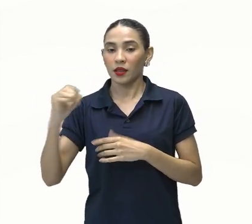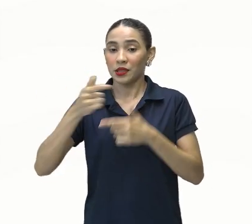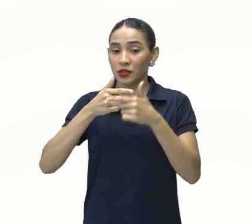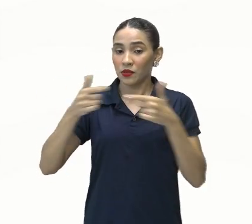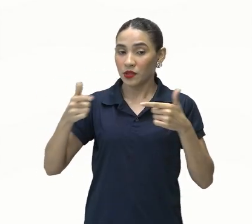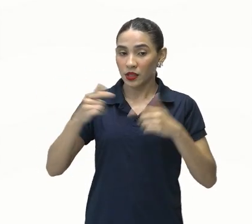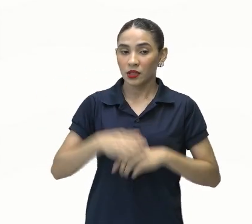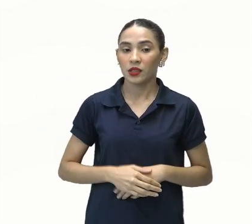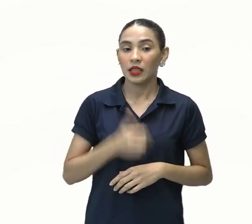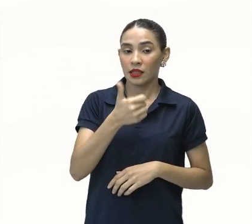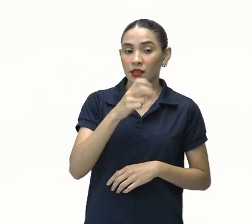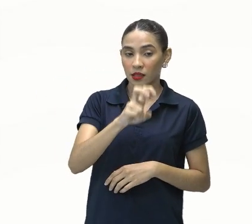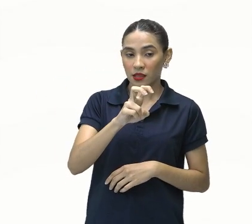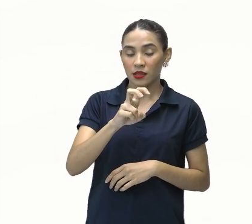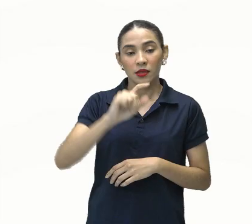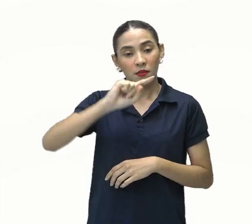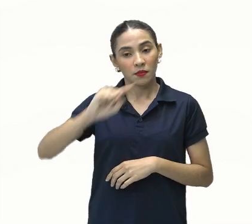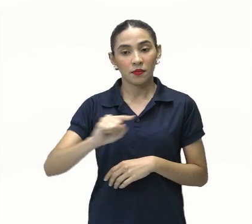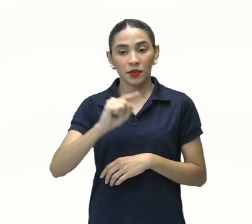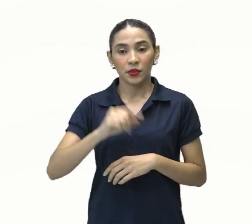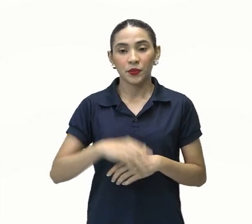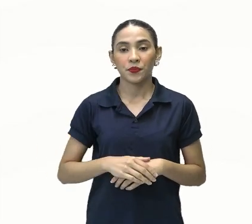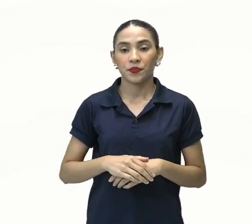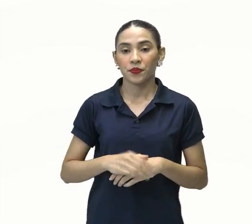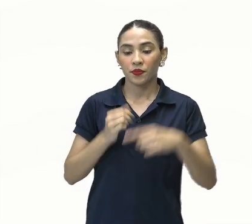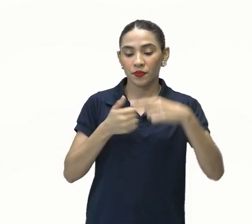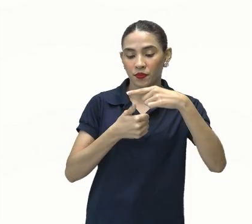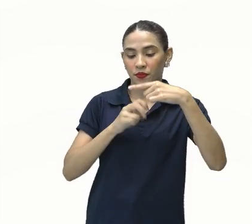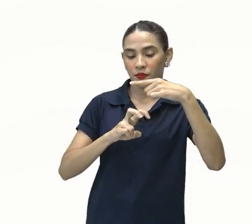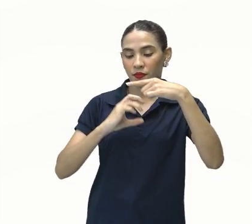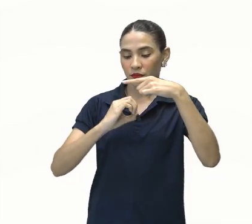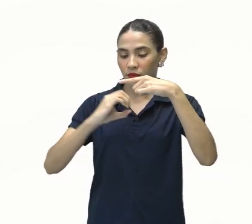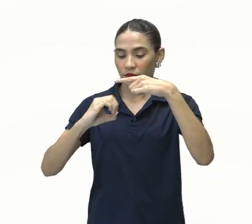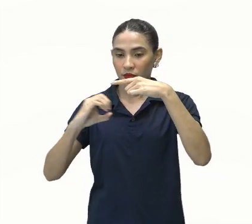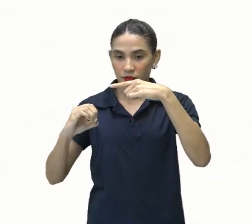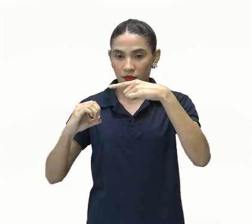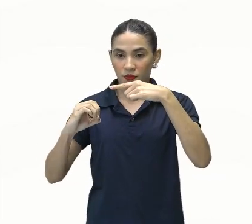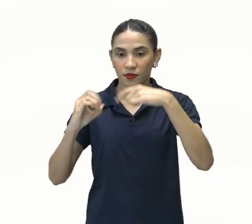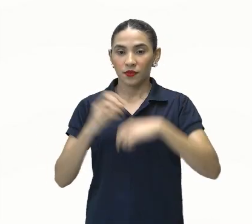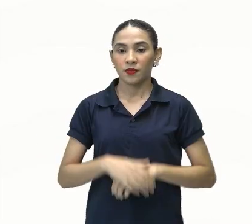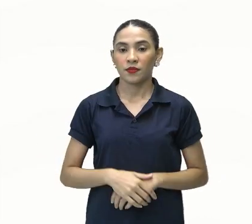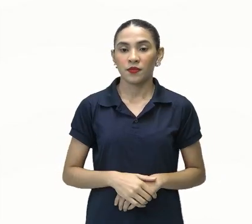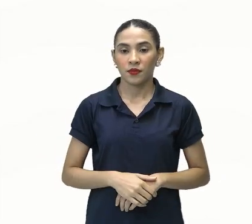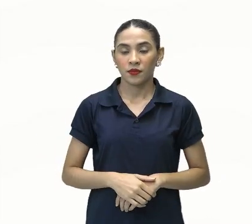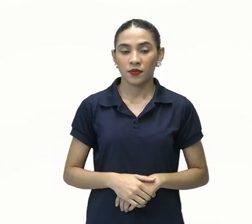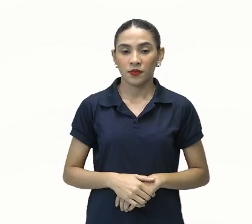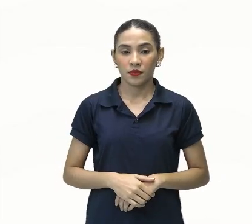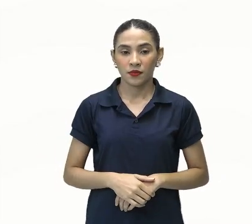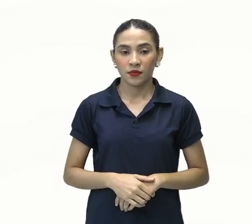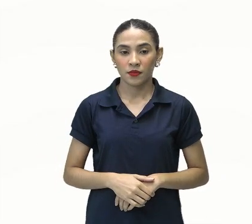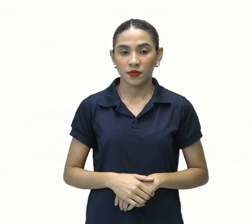dividir pelo meu 15 mil, que estava multiplicando e passou dividindo.